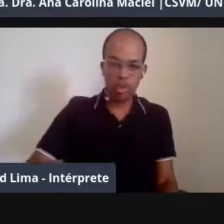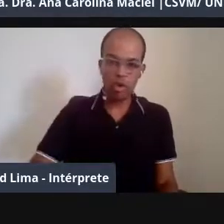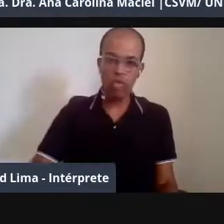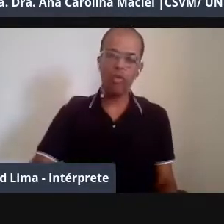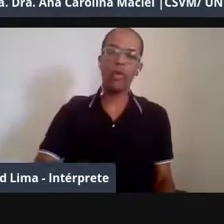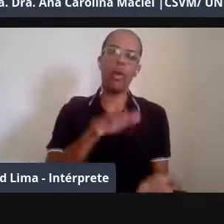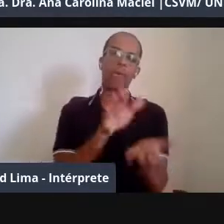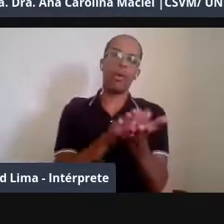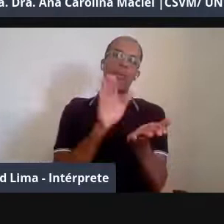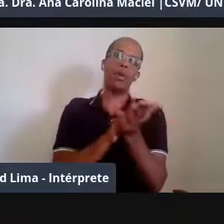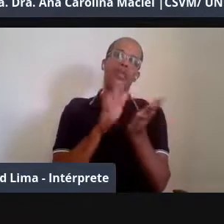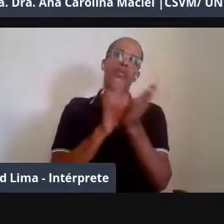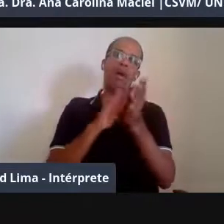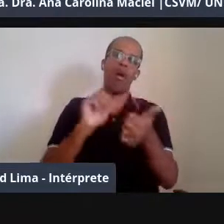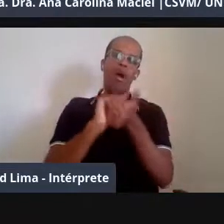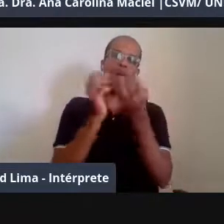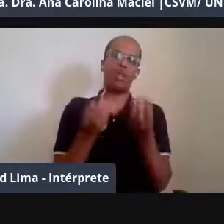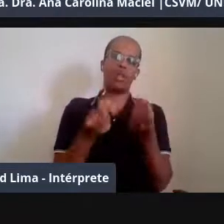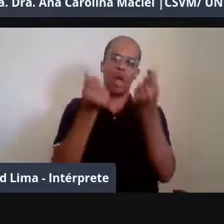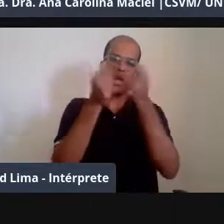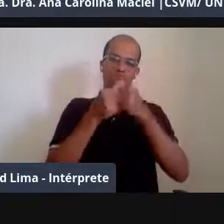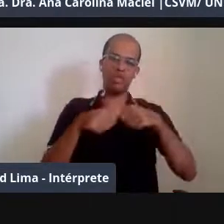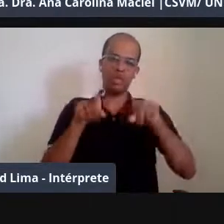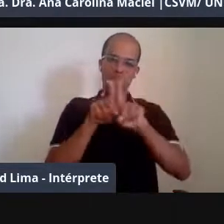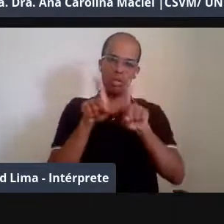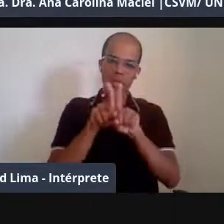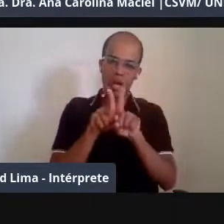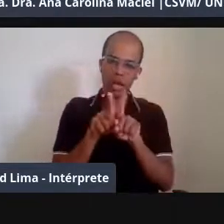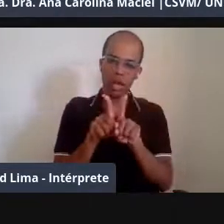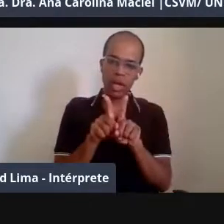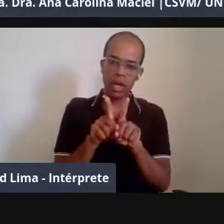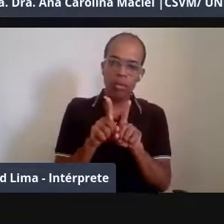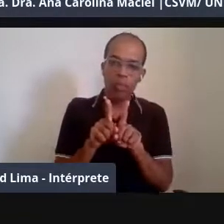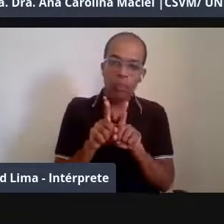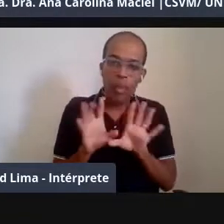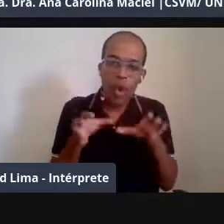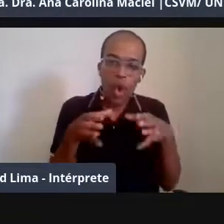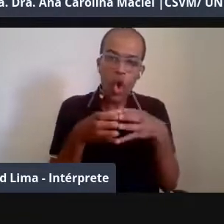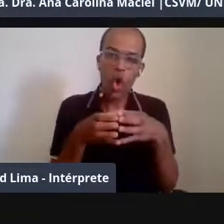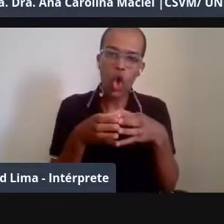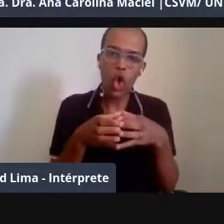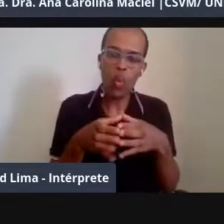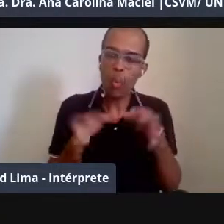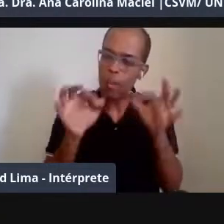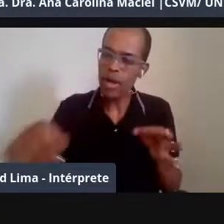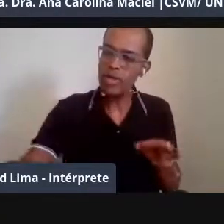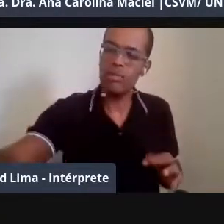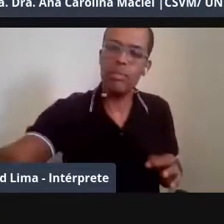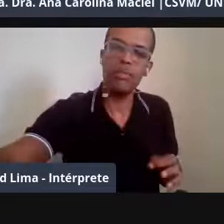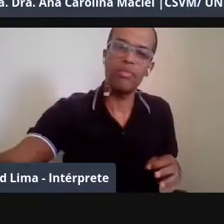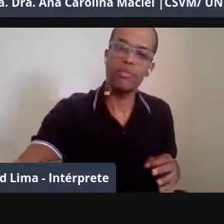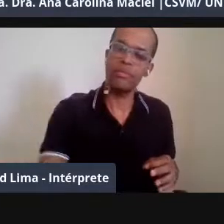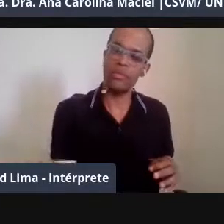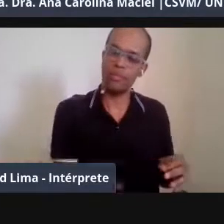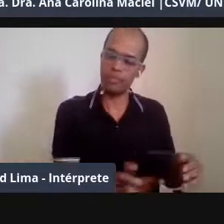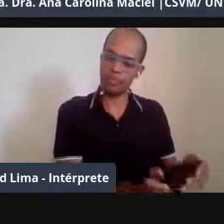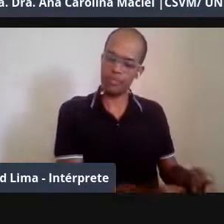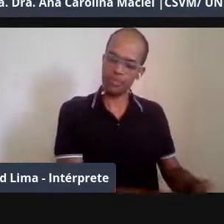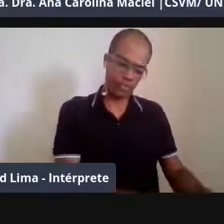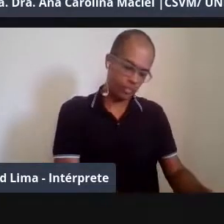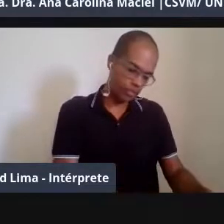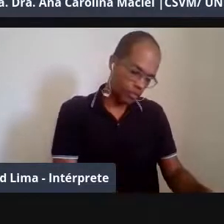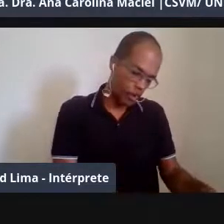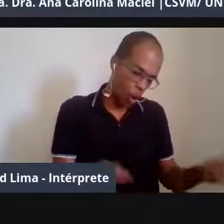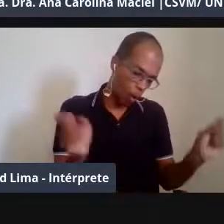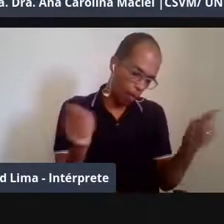parabenizar a qualidade e para nosso público justamente considerar esse potencial que estamos